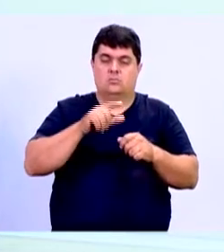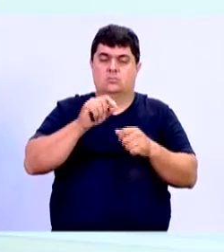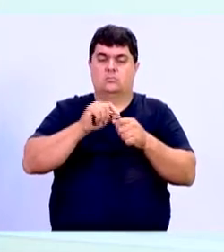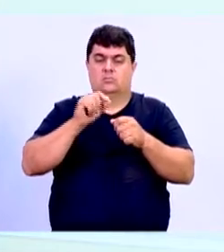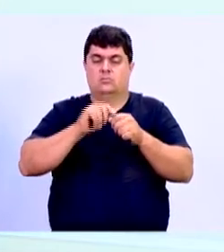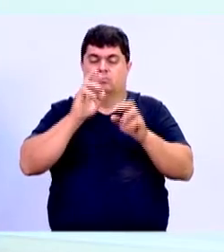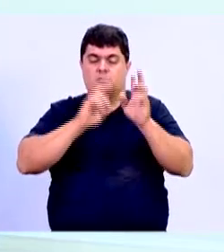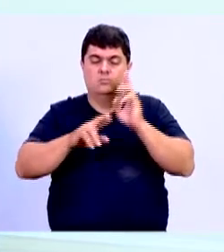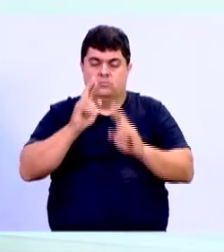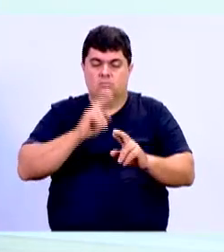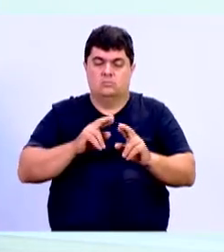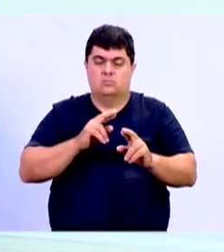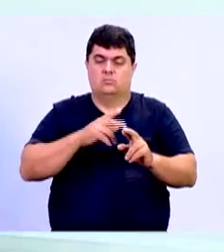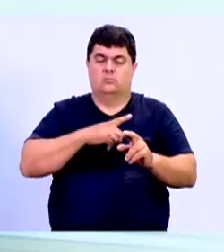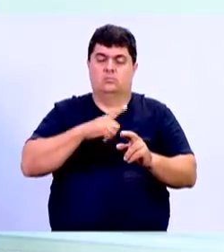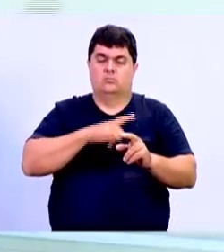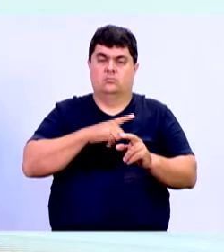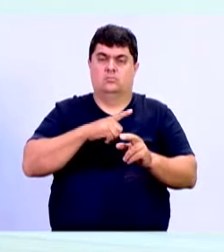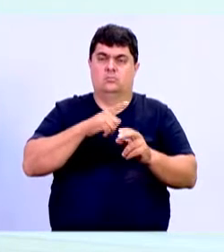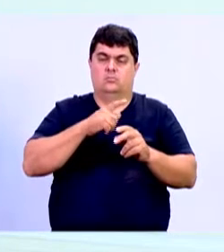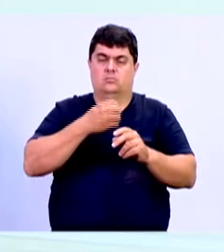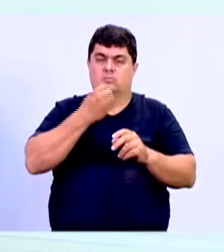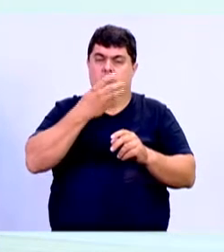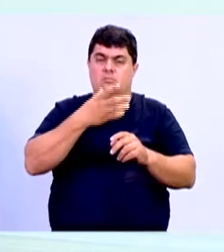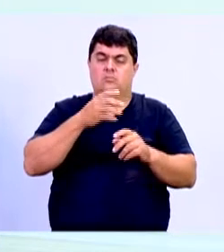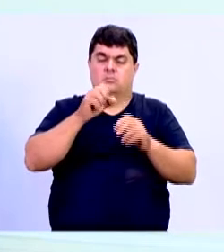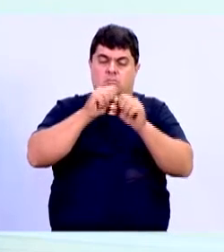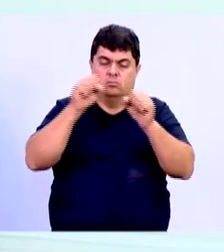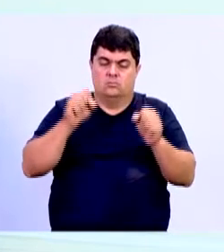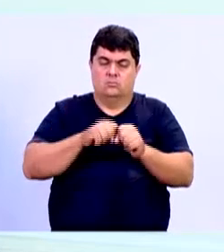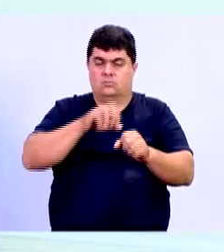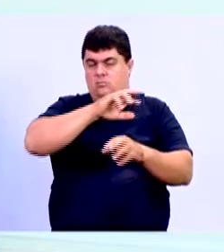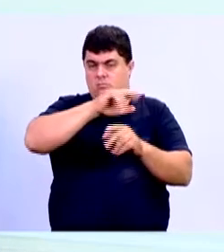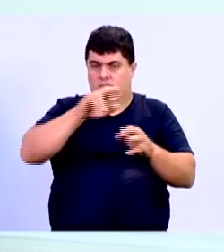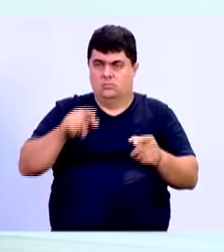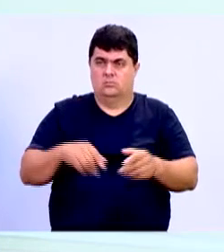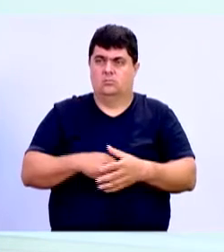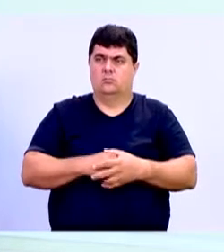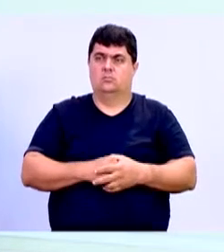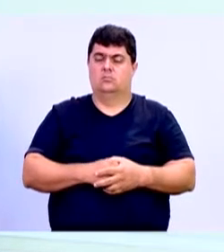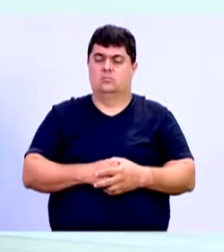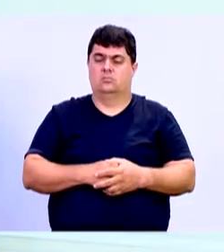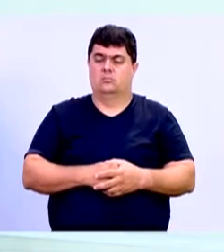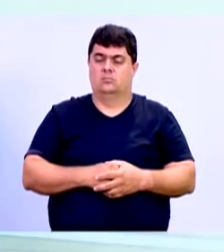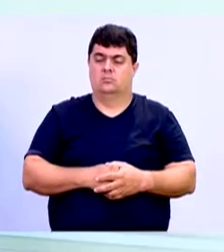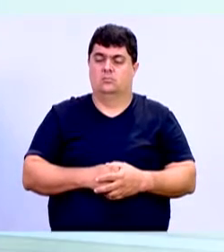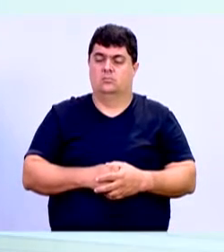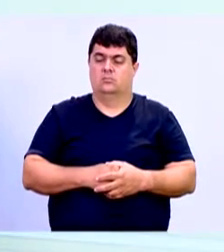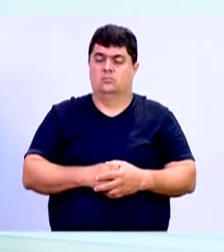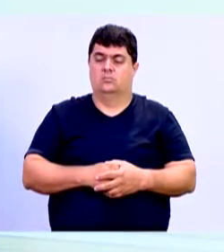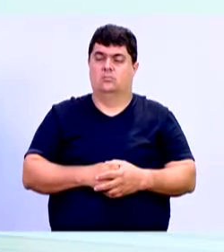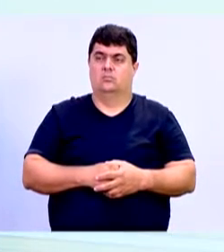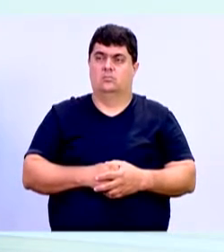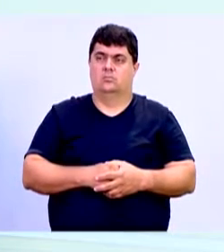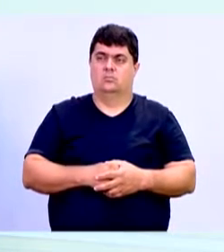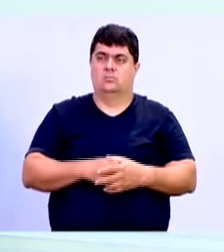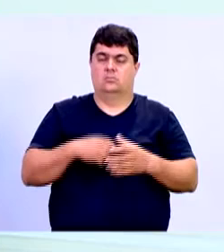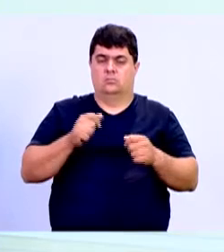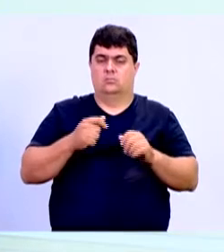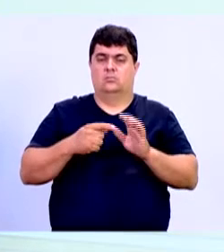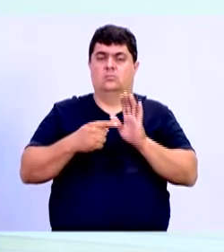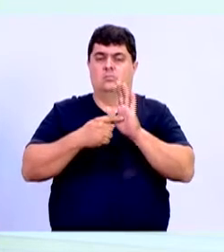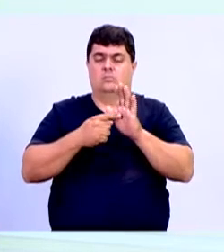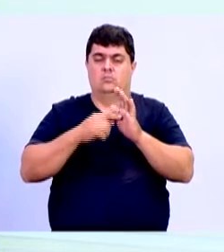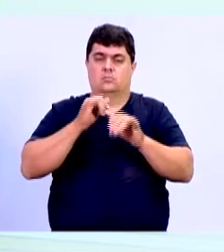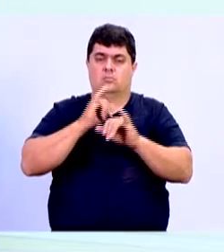no resultado que chegamos nesse grande volume de sistemas que hoje são gerenciados pela Secretaria de TI, que presta serviço,